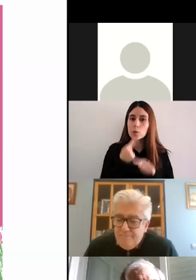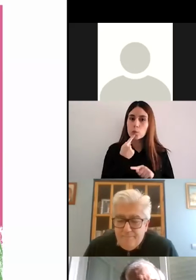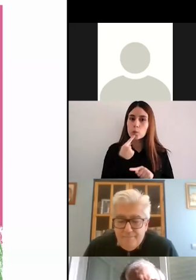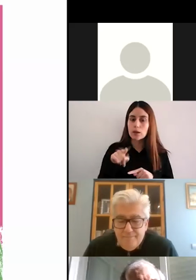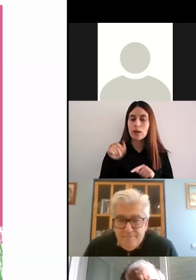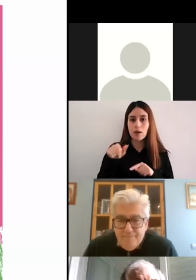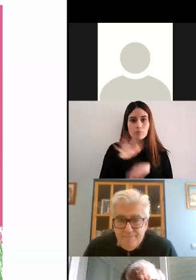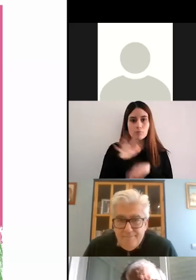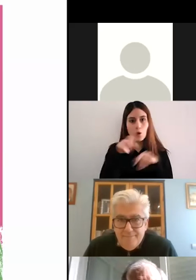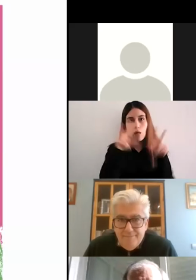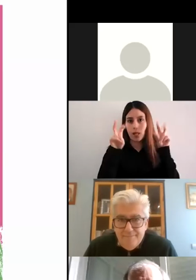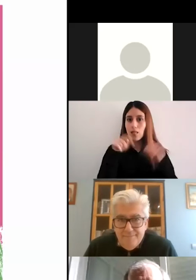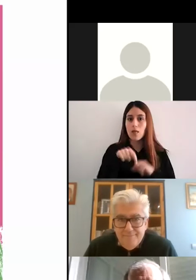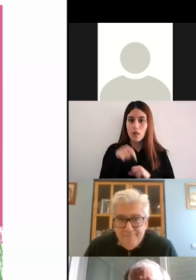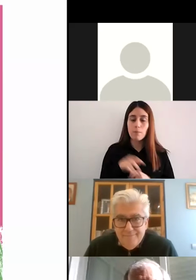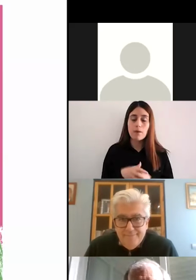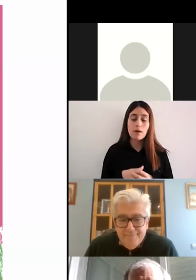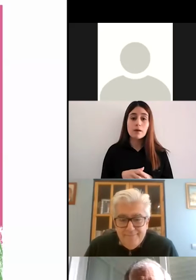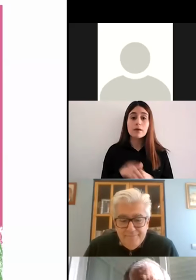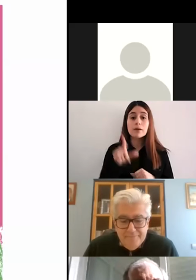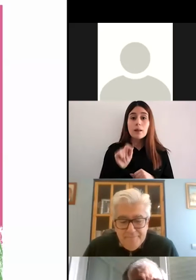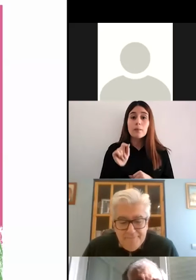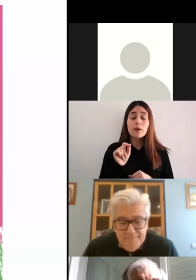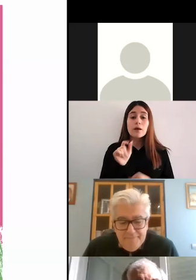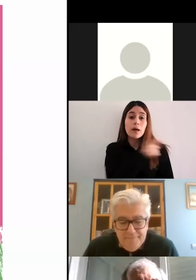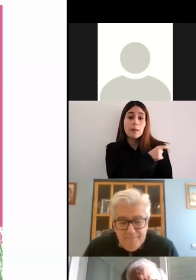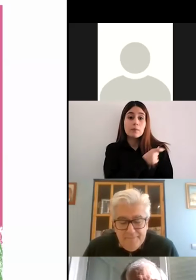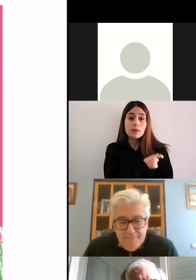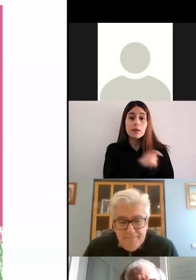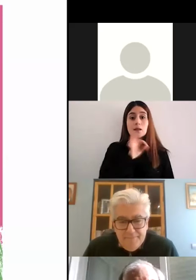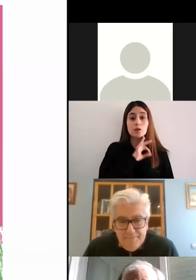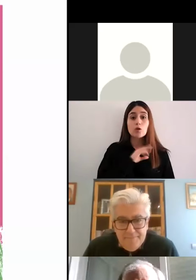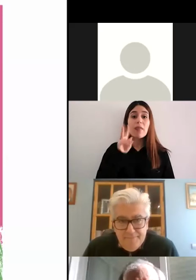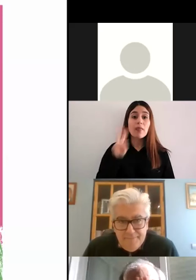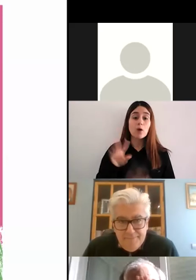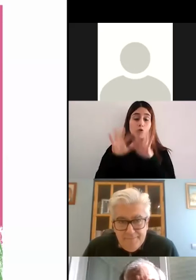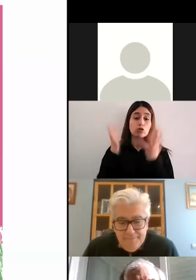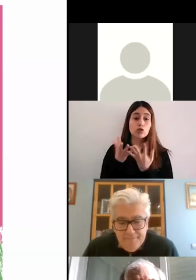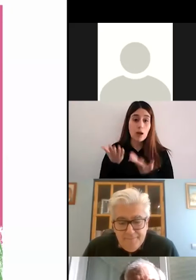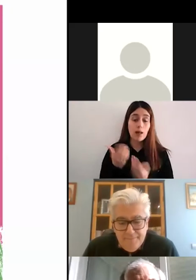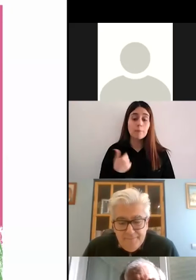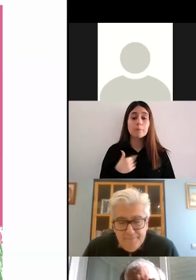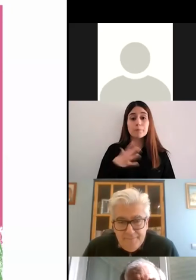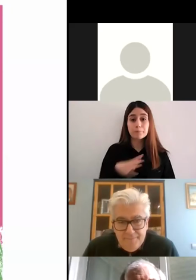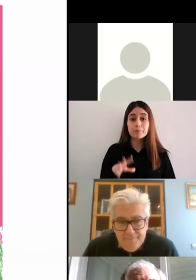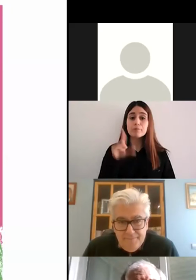a esta causa, e também representar a senhora Diretora-Geral. Queria naturalmente